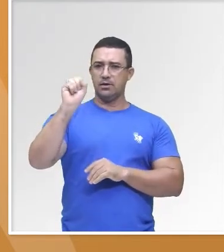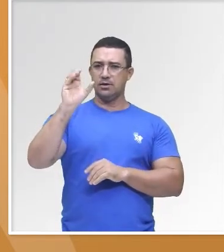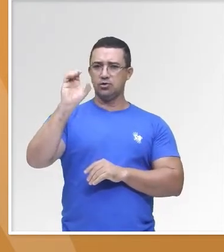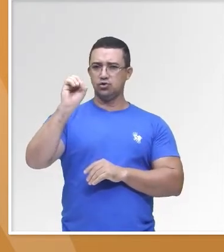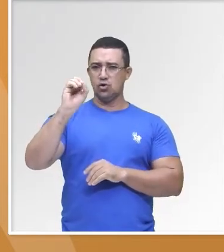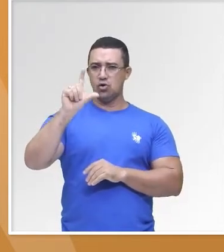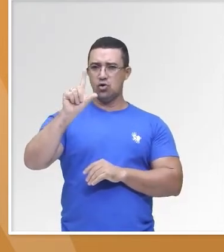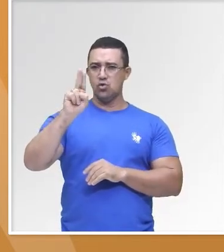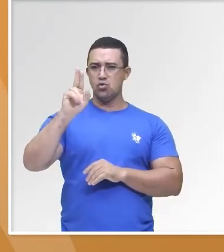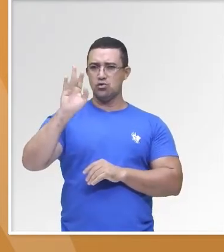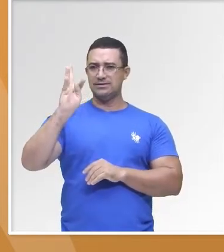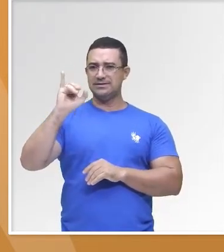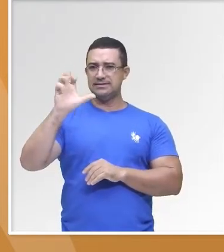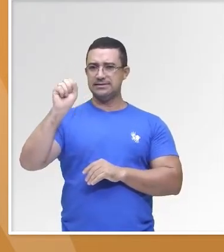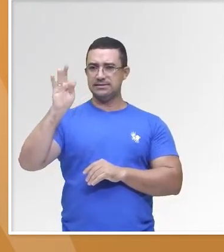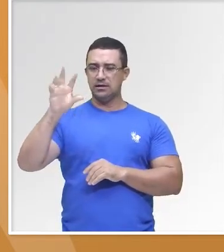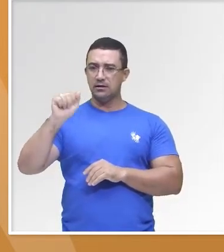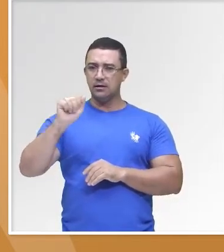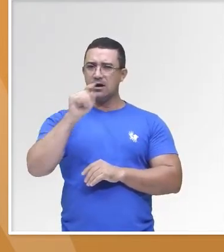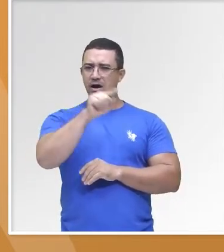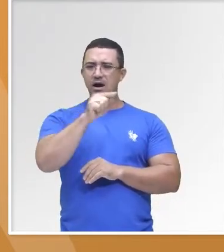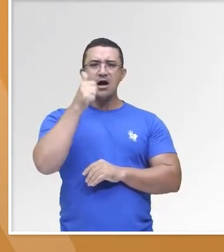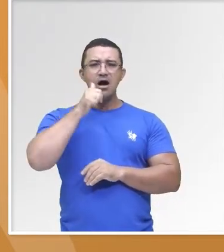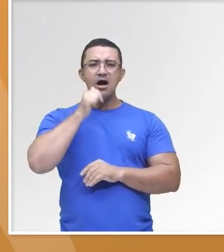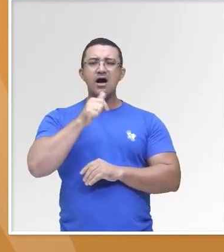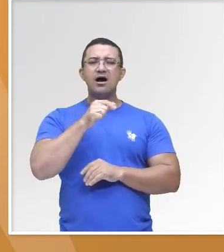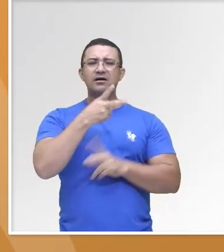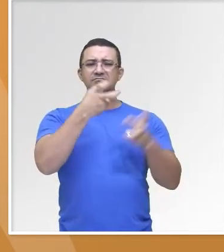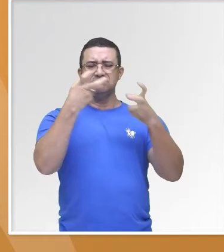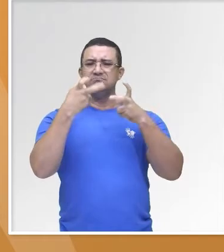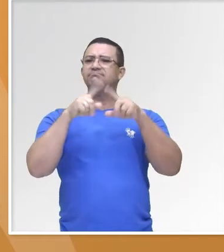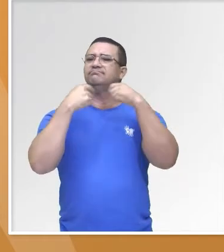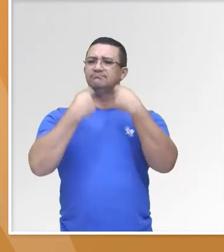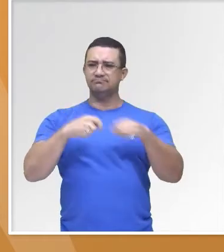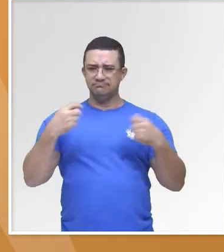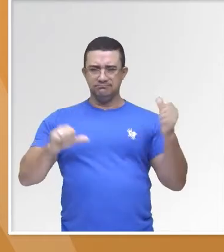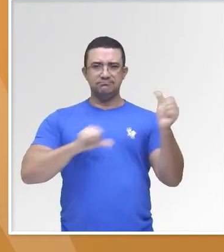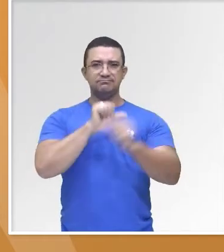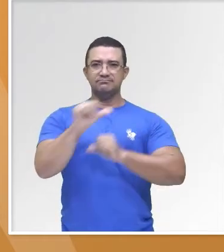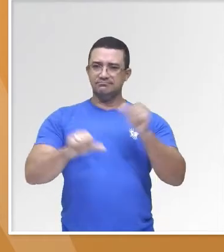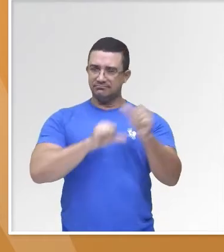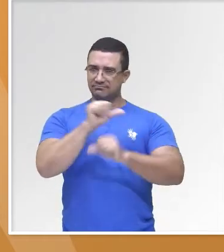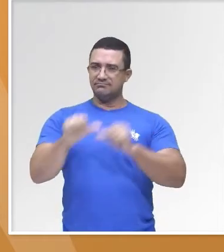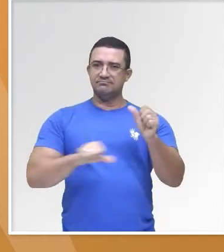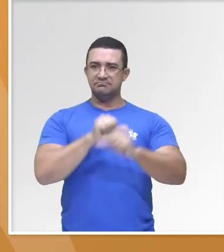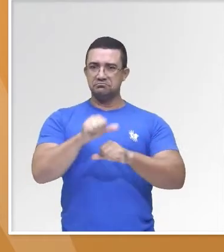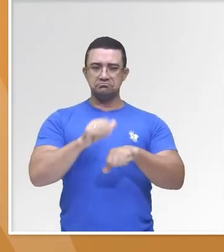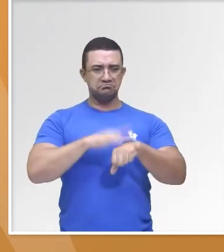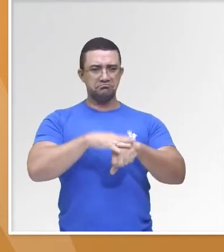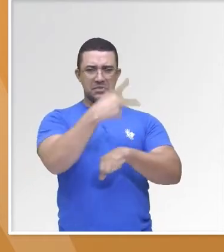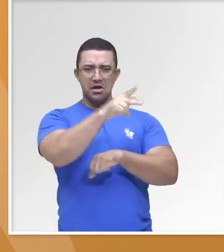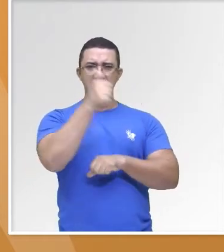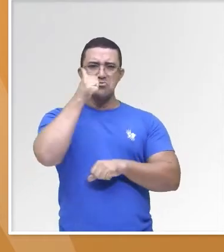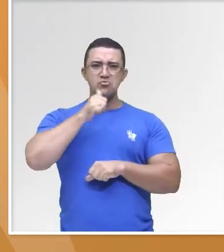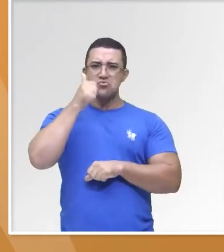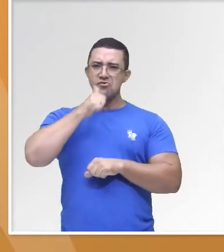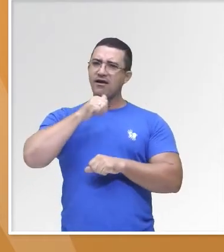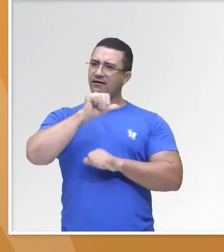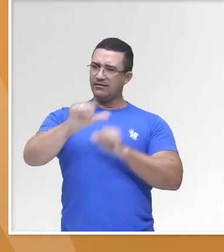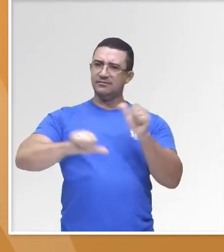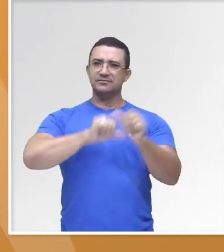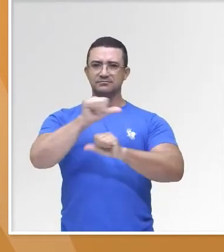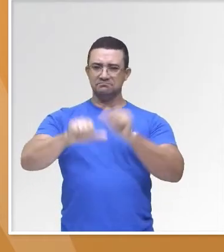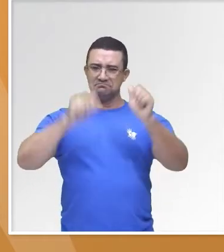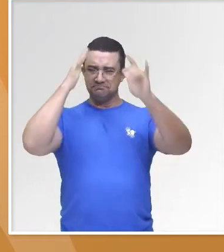na Europa, ela começa a perceber que é hora de mudar. E vejam que é uma mulher, não era muito comum as coroas na Europa